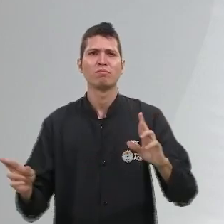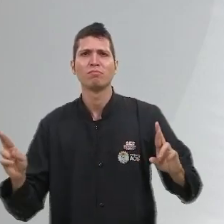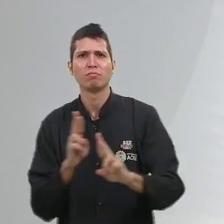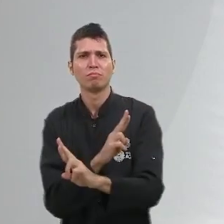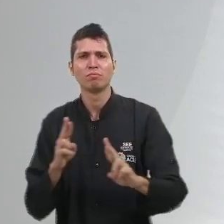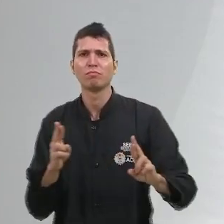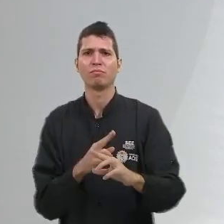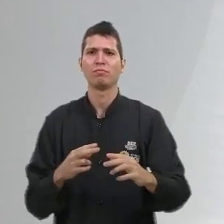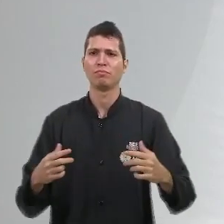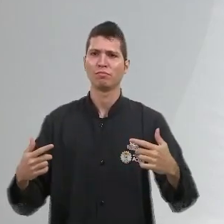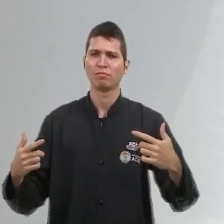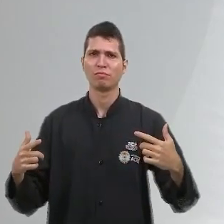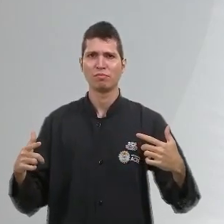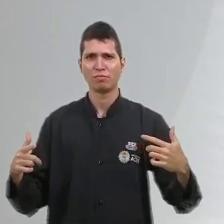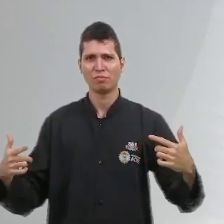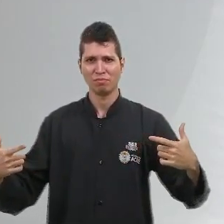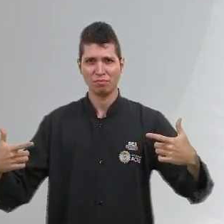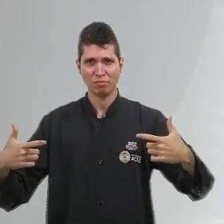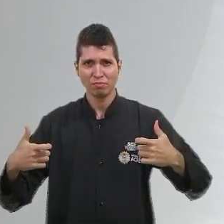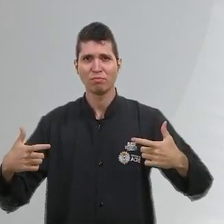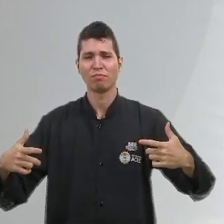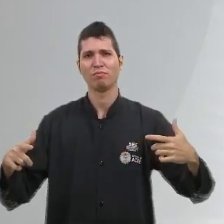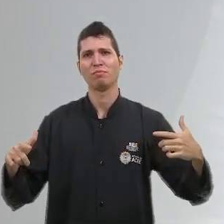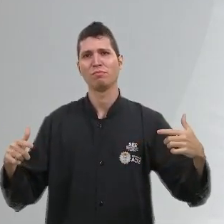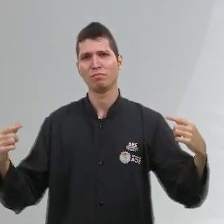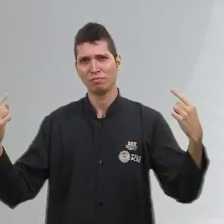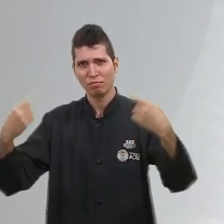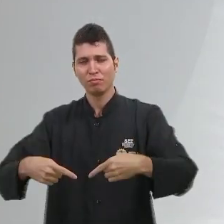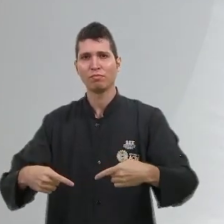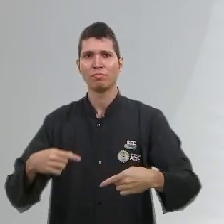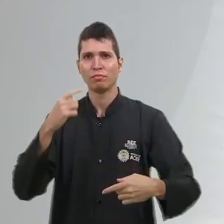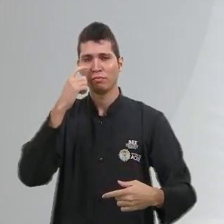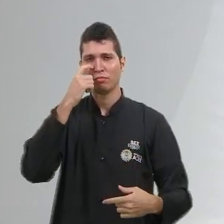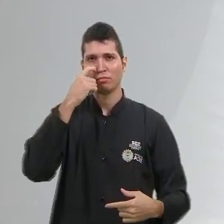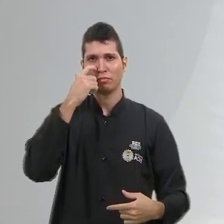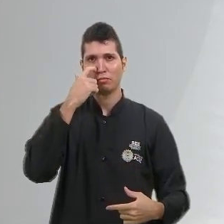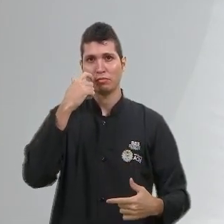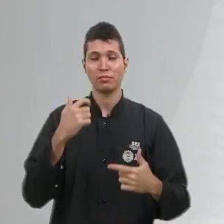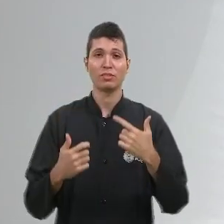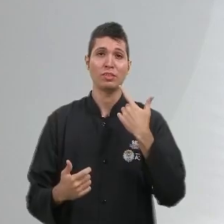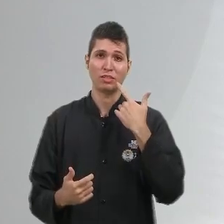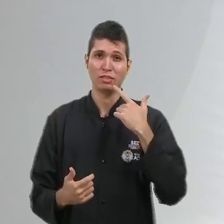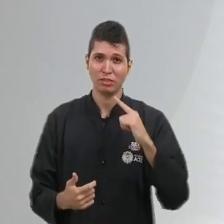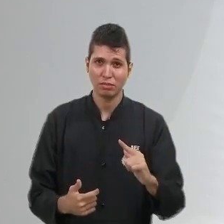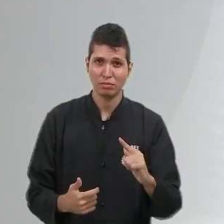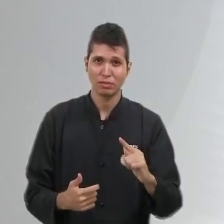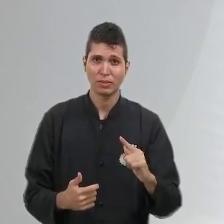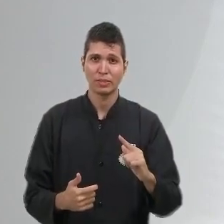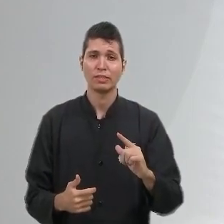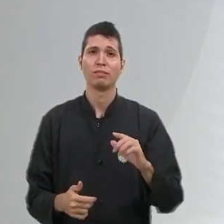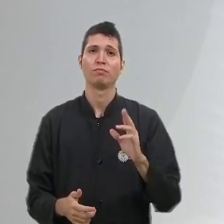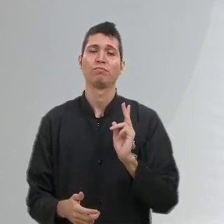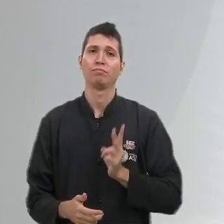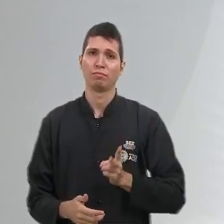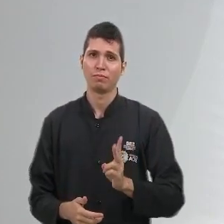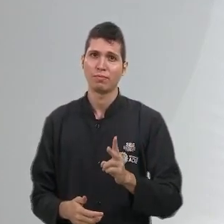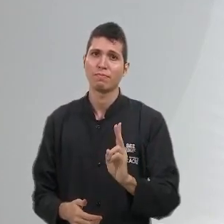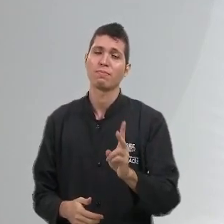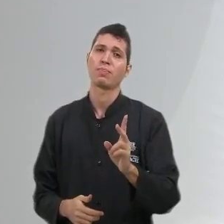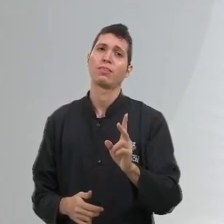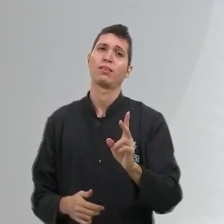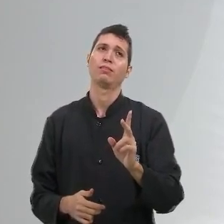algo que ela é mutável, né? Ela é algo que muda. Se você observar cidades de fronteira,